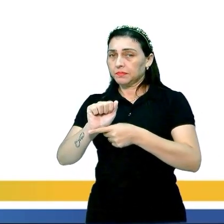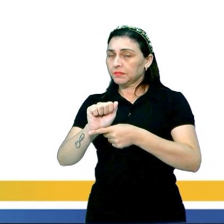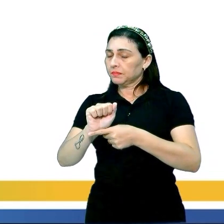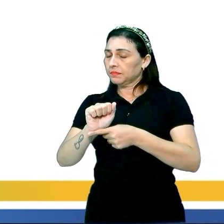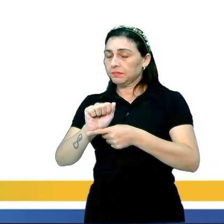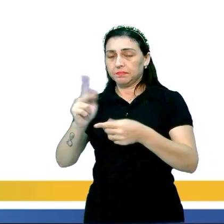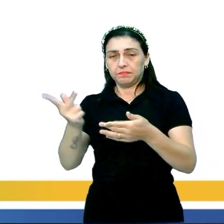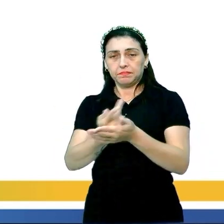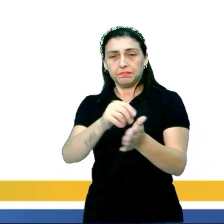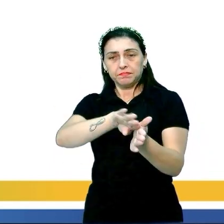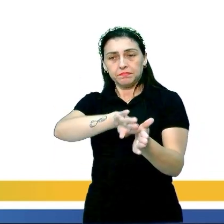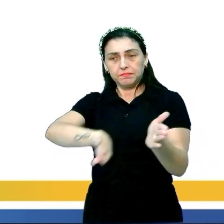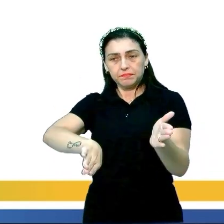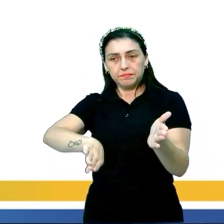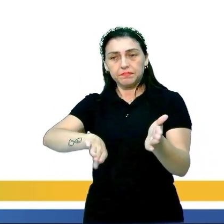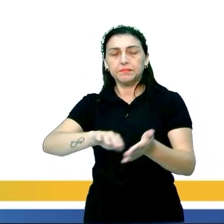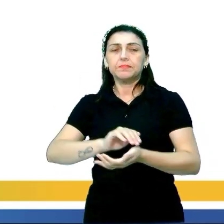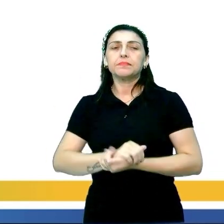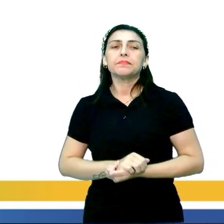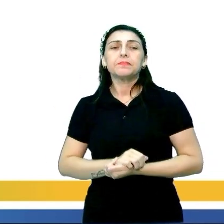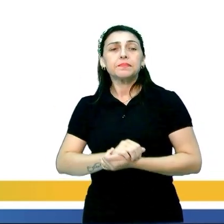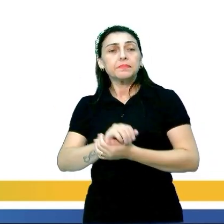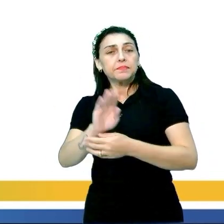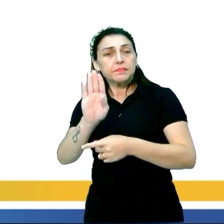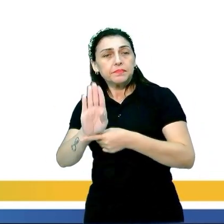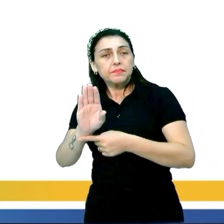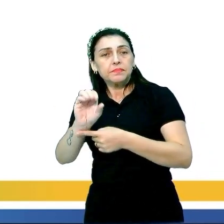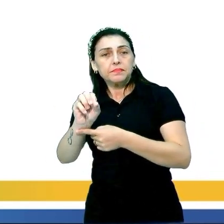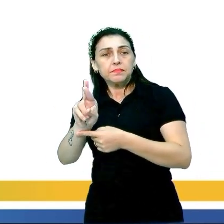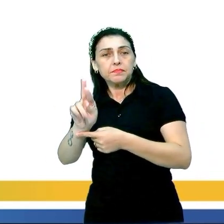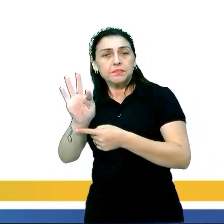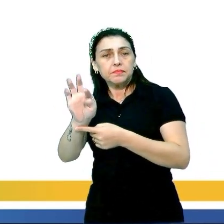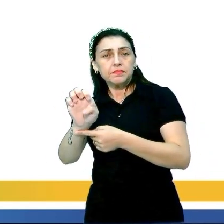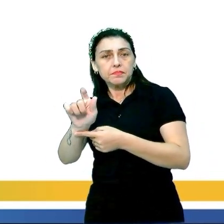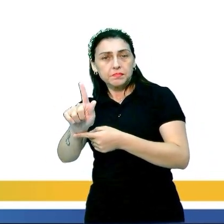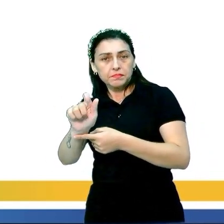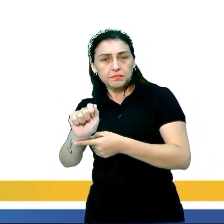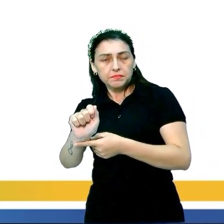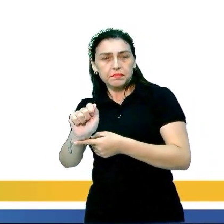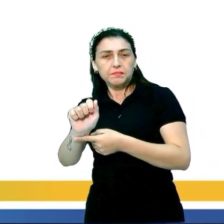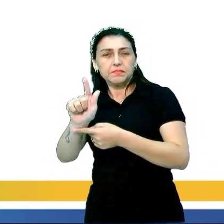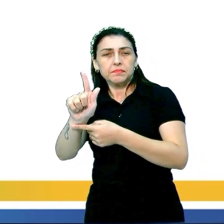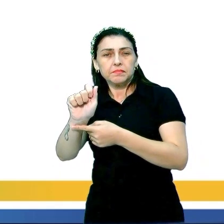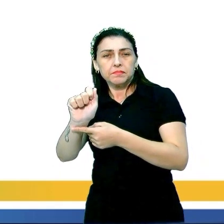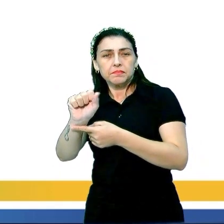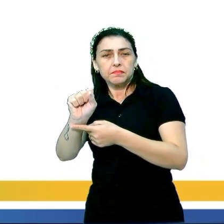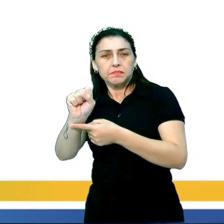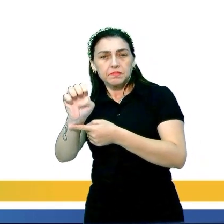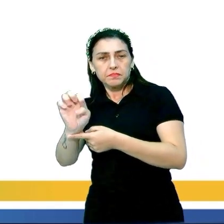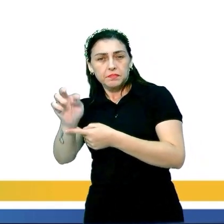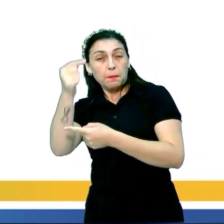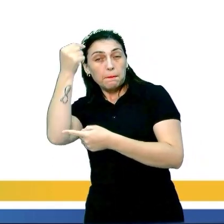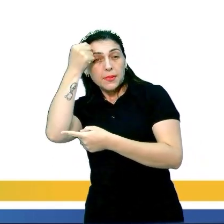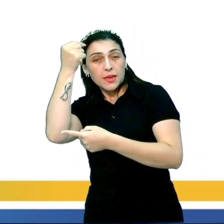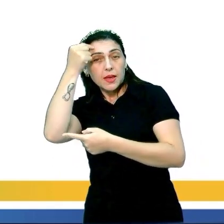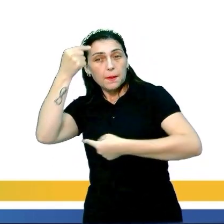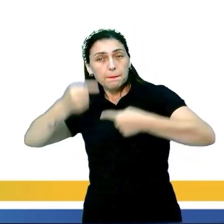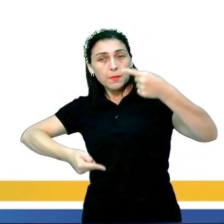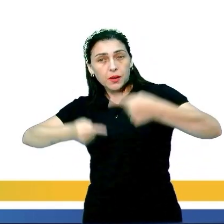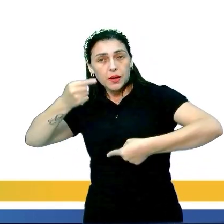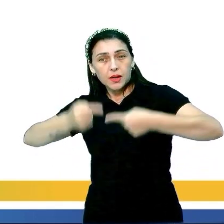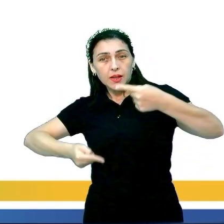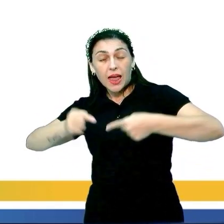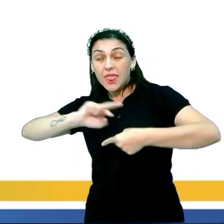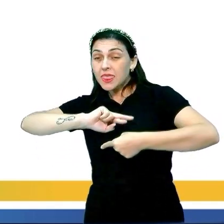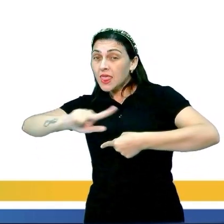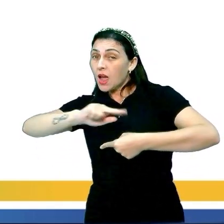ela não pode ser a resposta correta. Aí a letra B. Ortega y Gasset pensava em